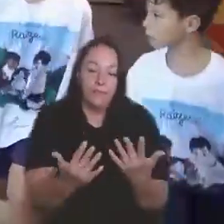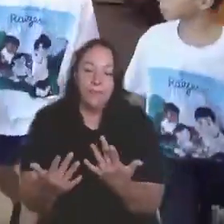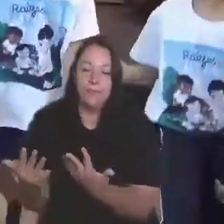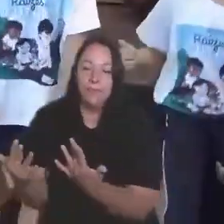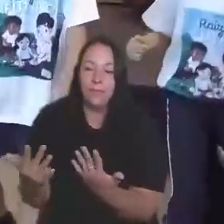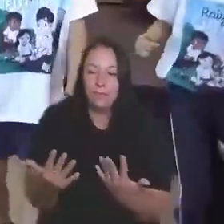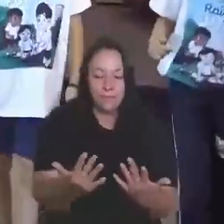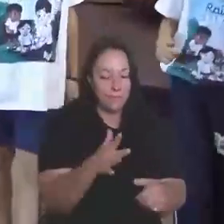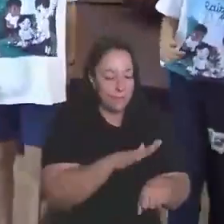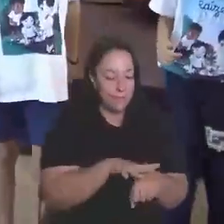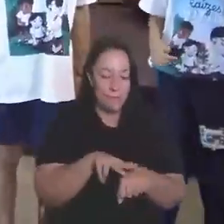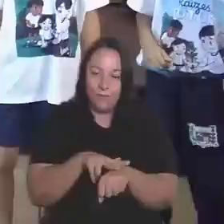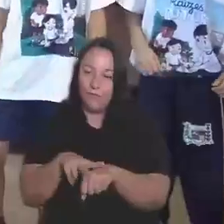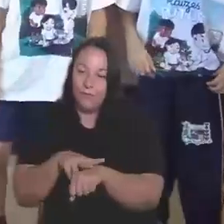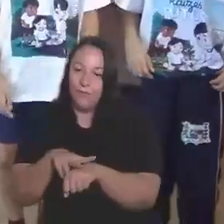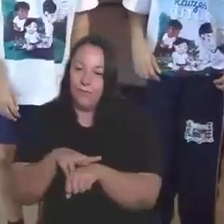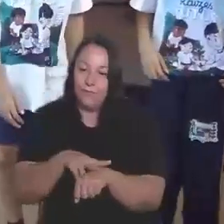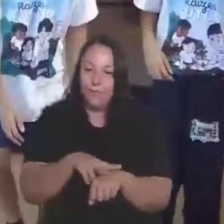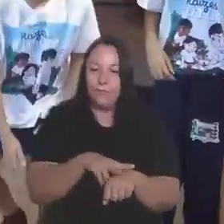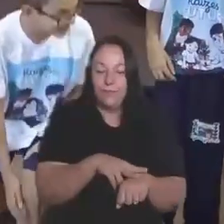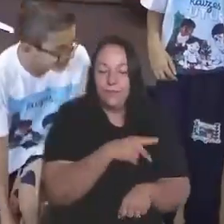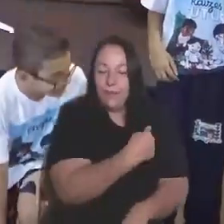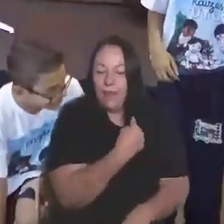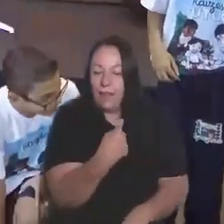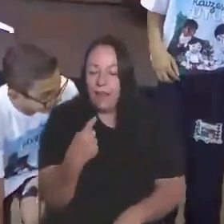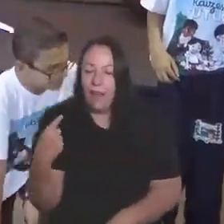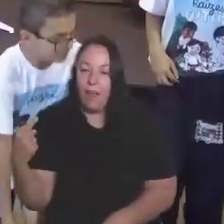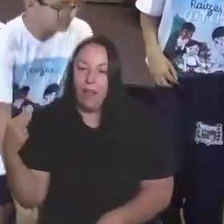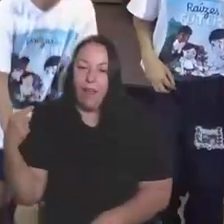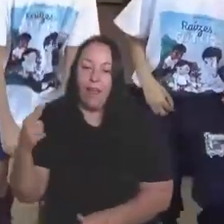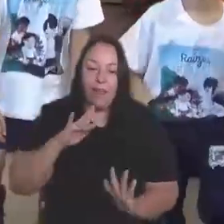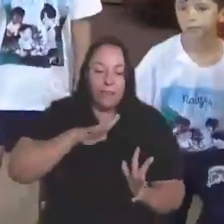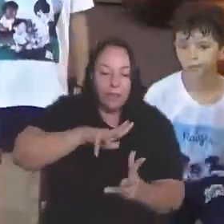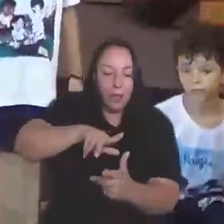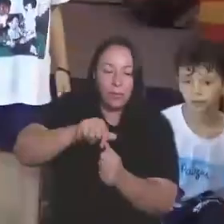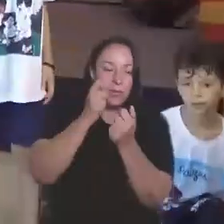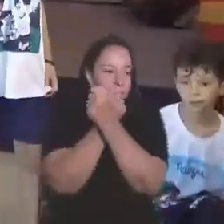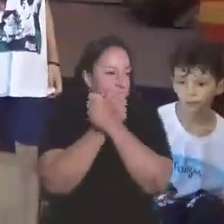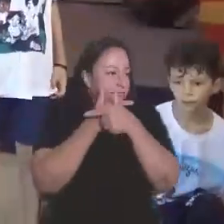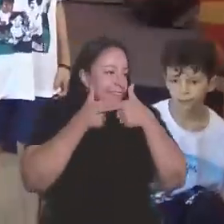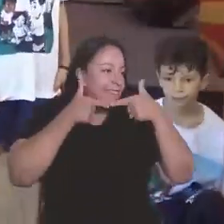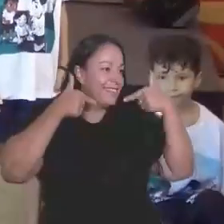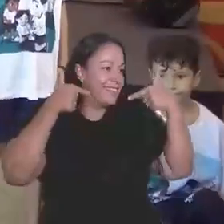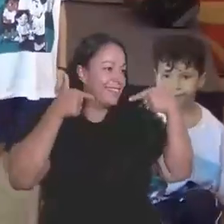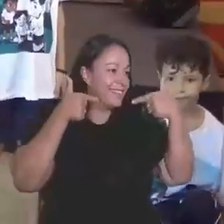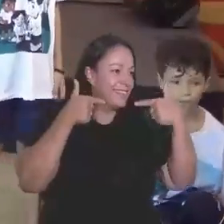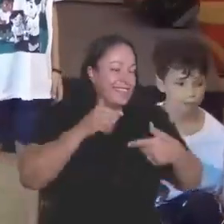por aí, com cada mudinho o mundo sorrir.